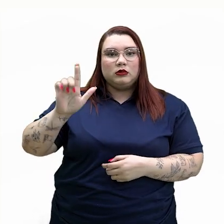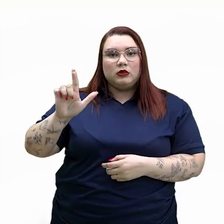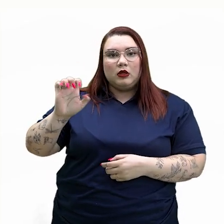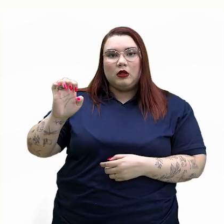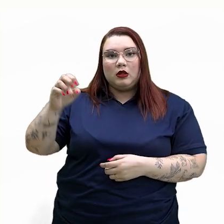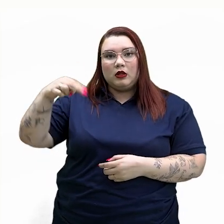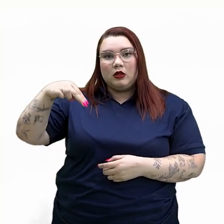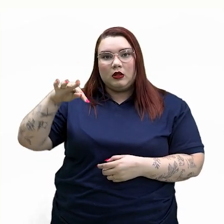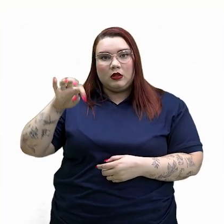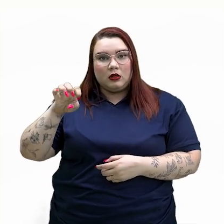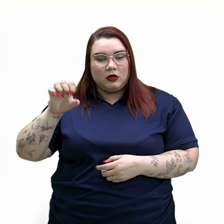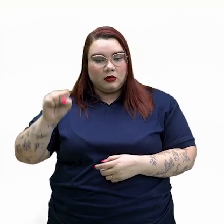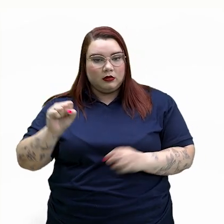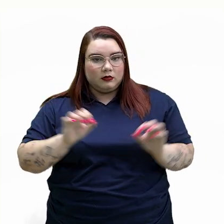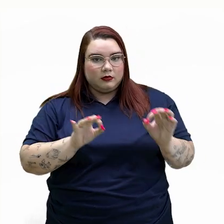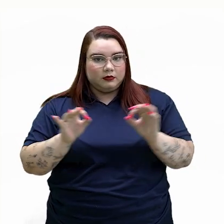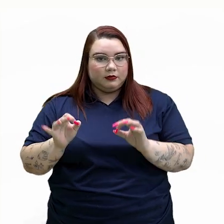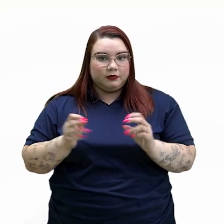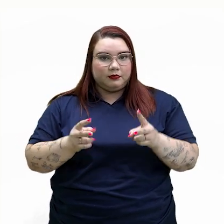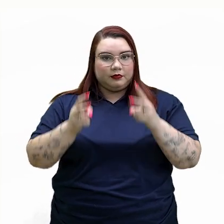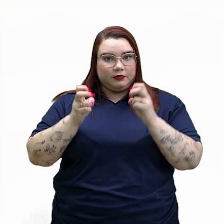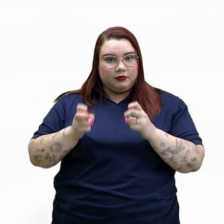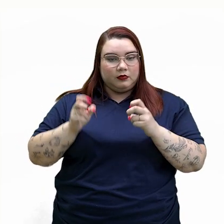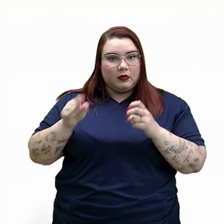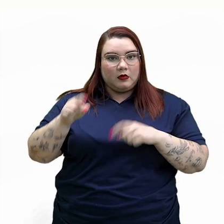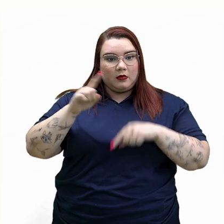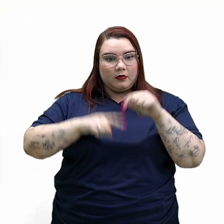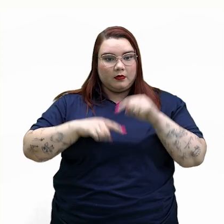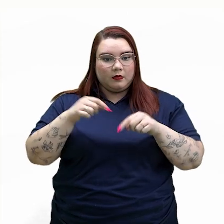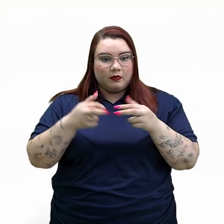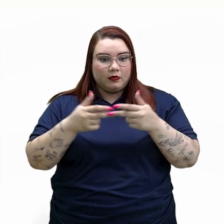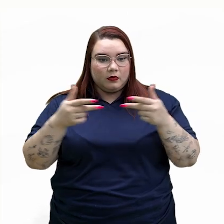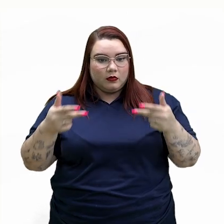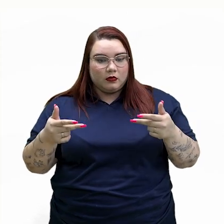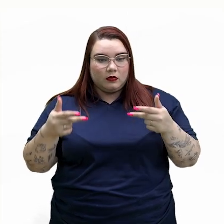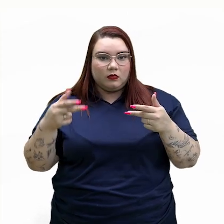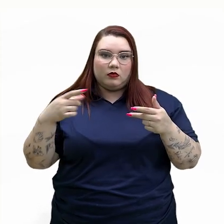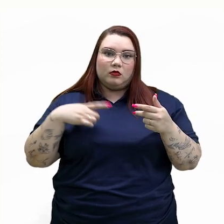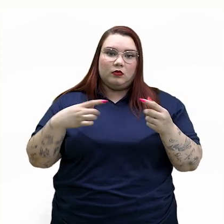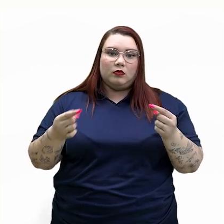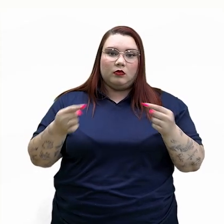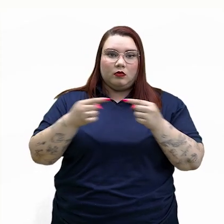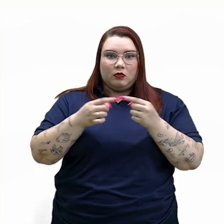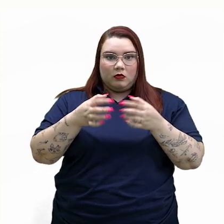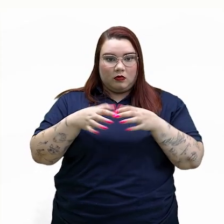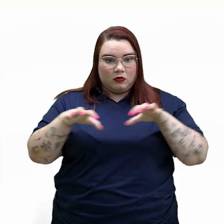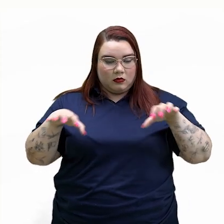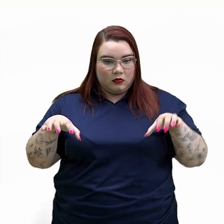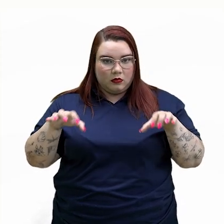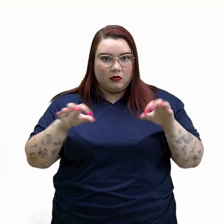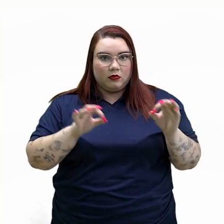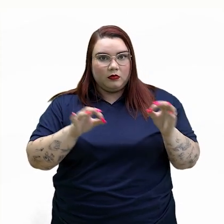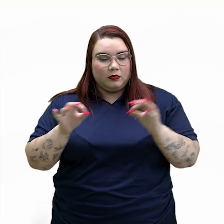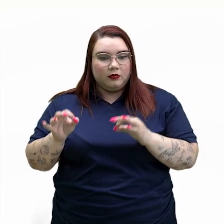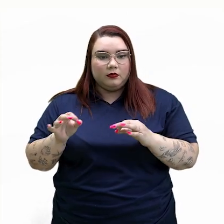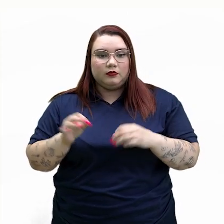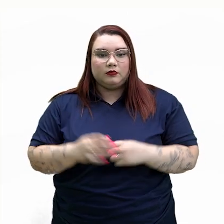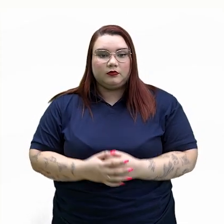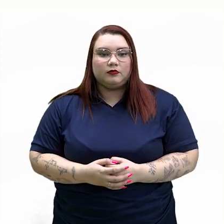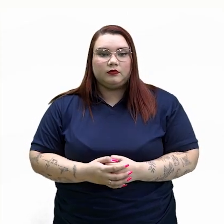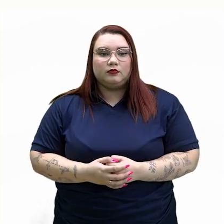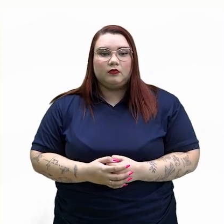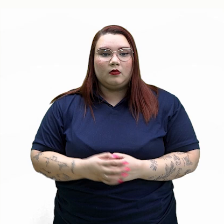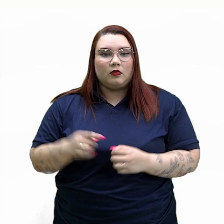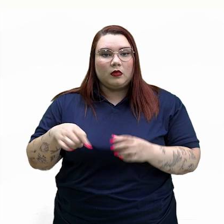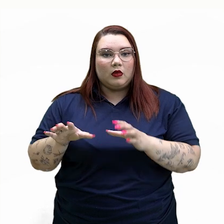aí como esses instrumentos ópticos estão divididos. Nós temos aí